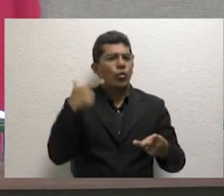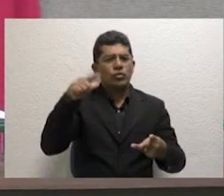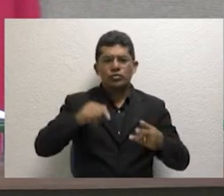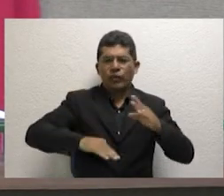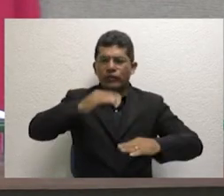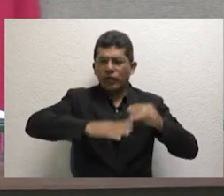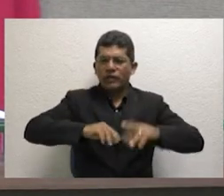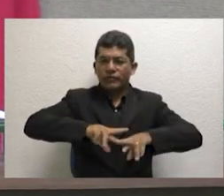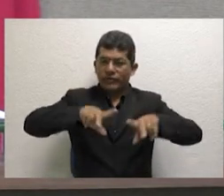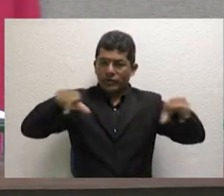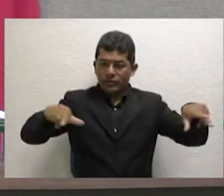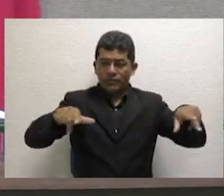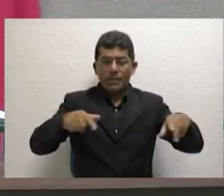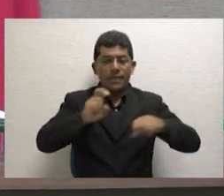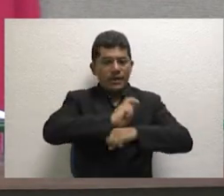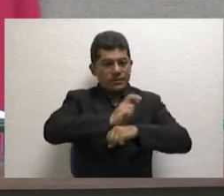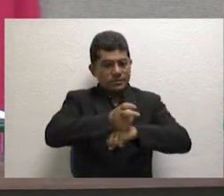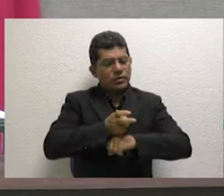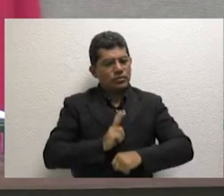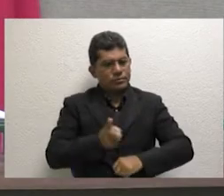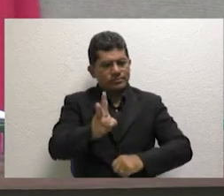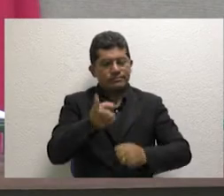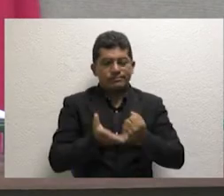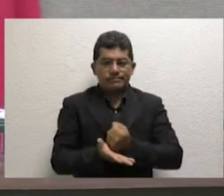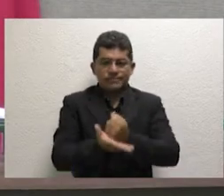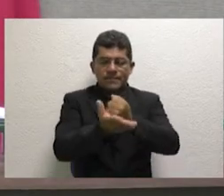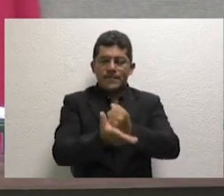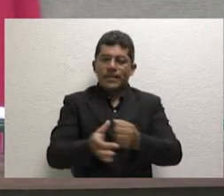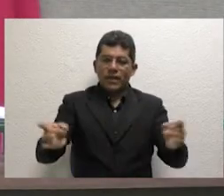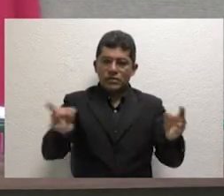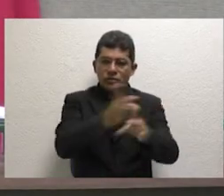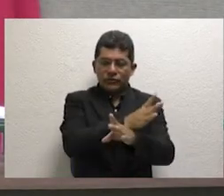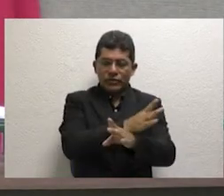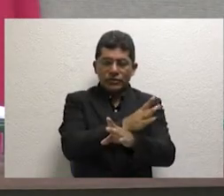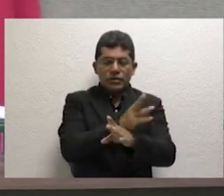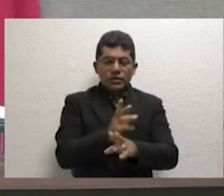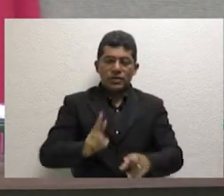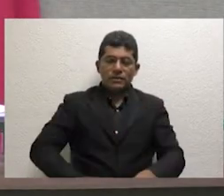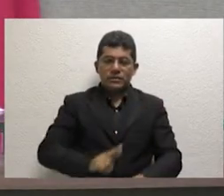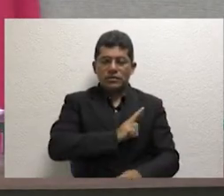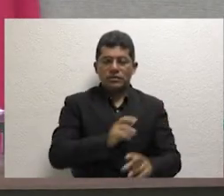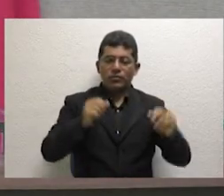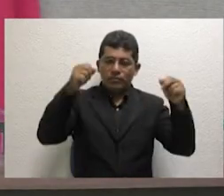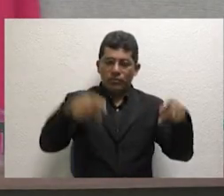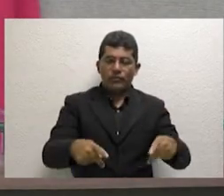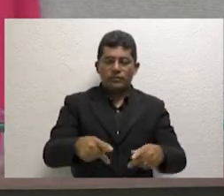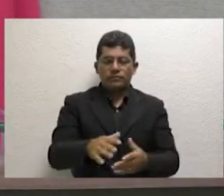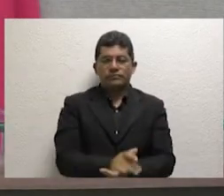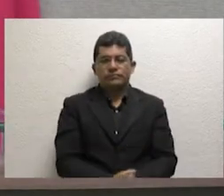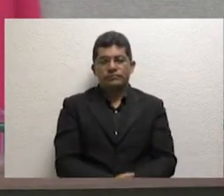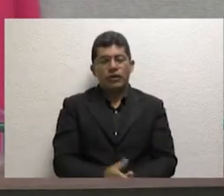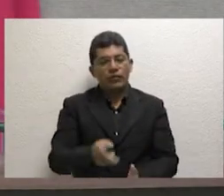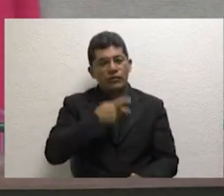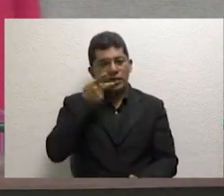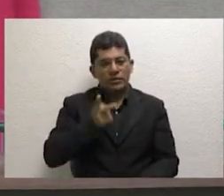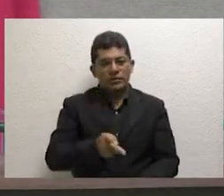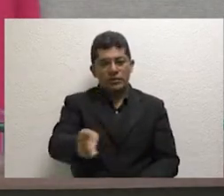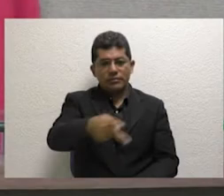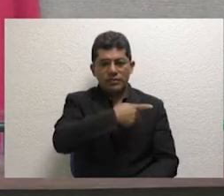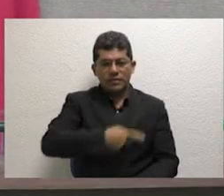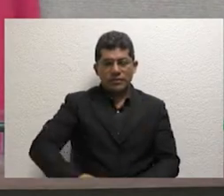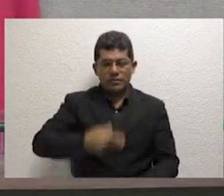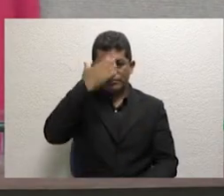importante é que a Assembleia continue sendo a ressonância popular dos anseios da sociedade amazonense tenho dito senhor presidente